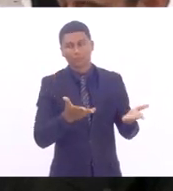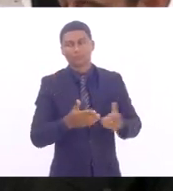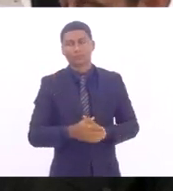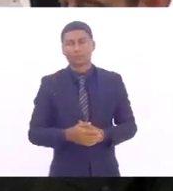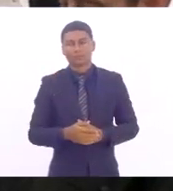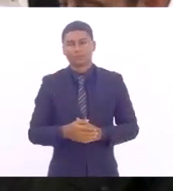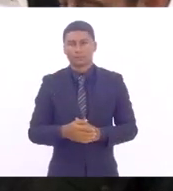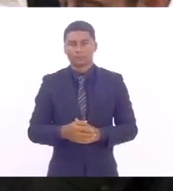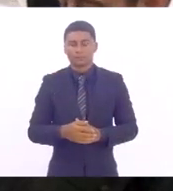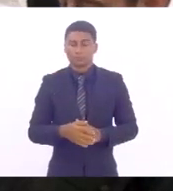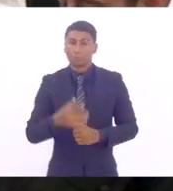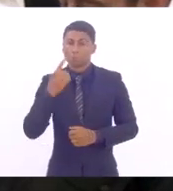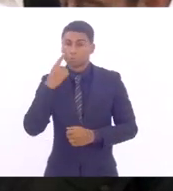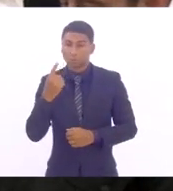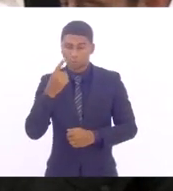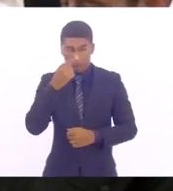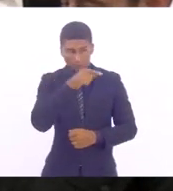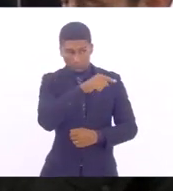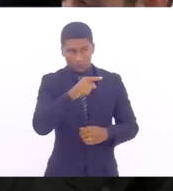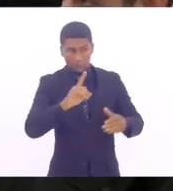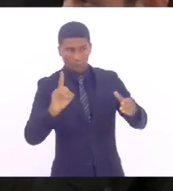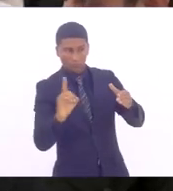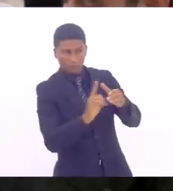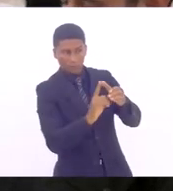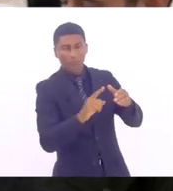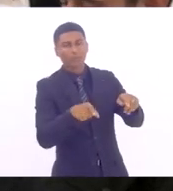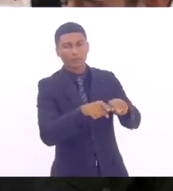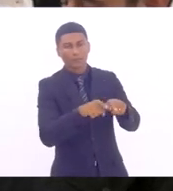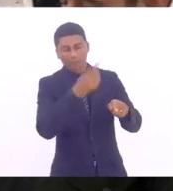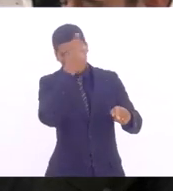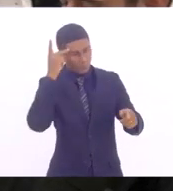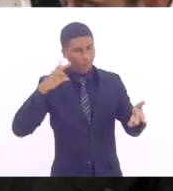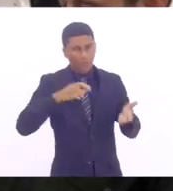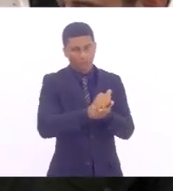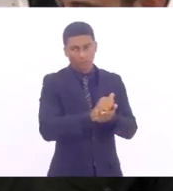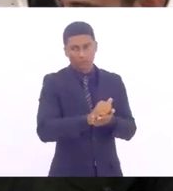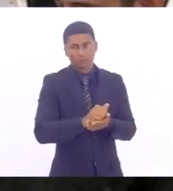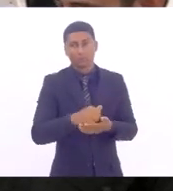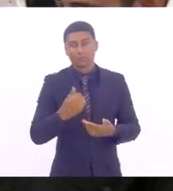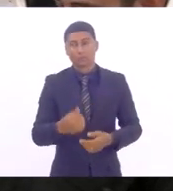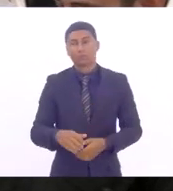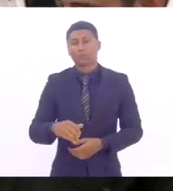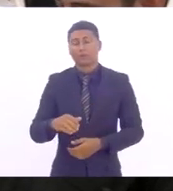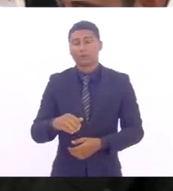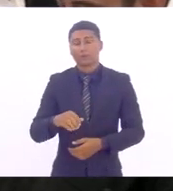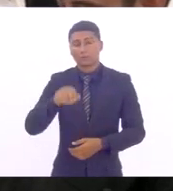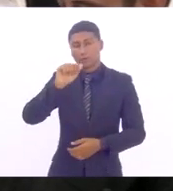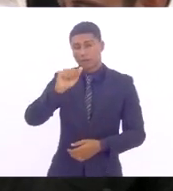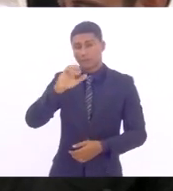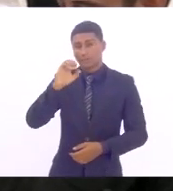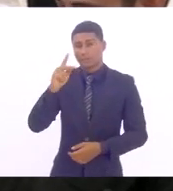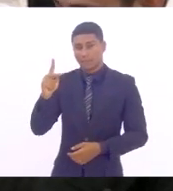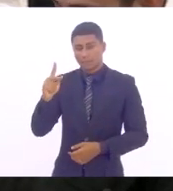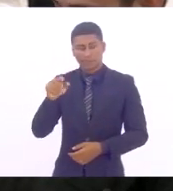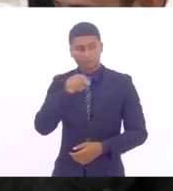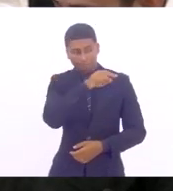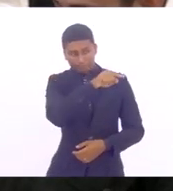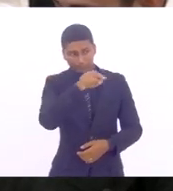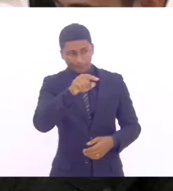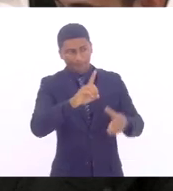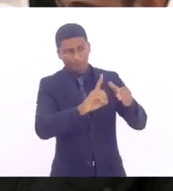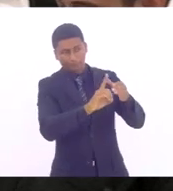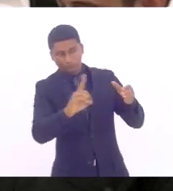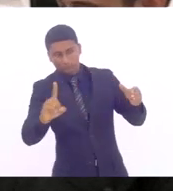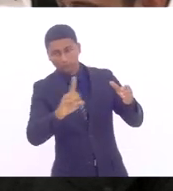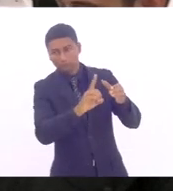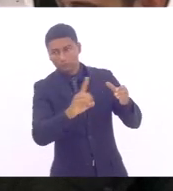prevendo lá os membros e os associados. Por isso, a questão das ACPs afastarem os membros e associados de torcidas que se envolvem